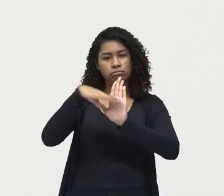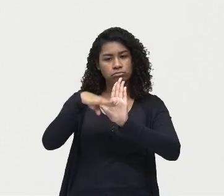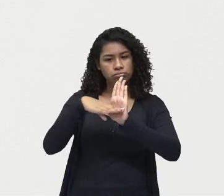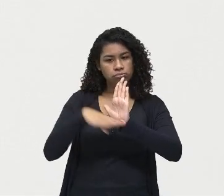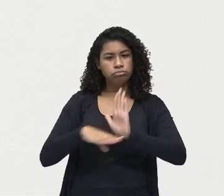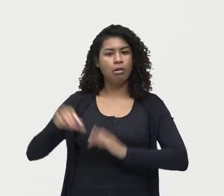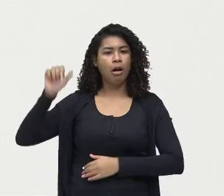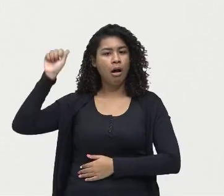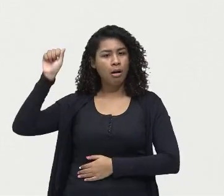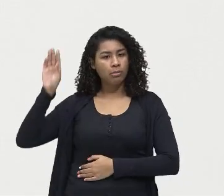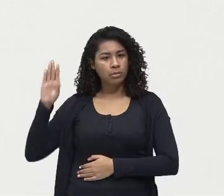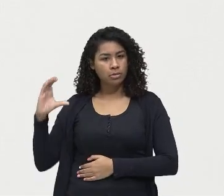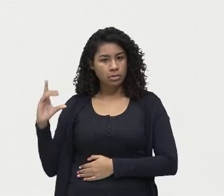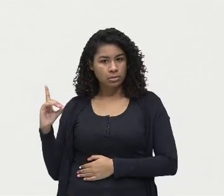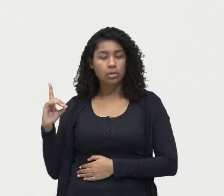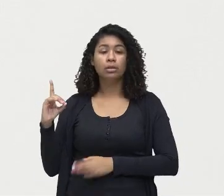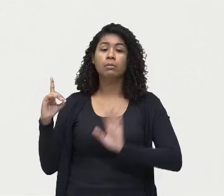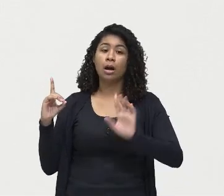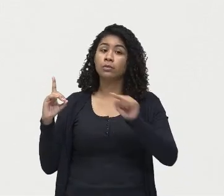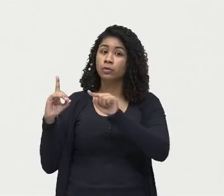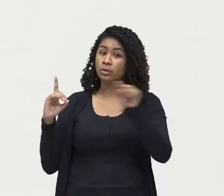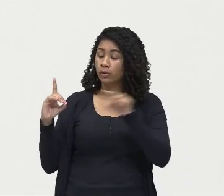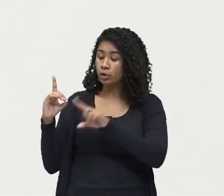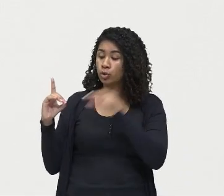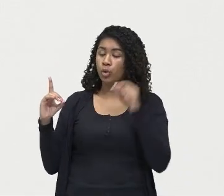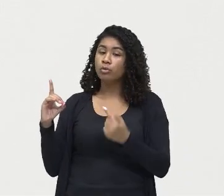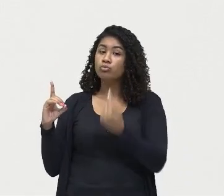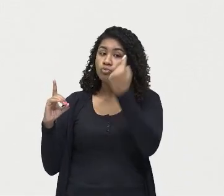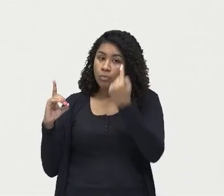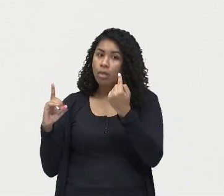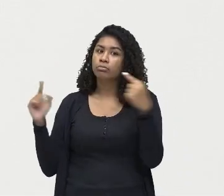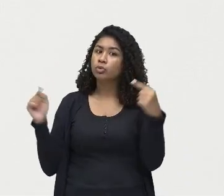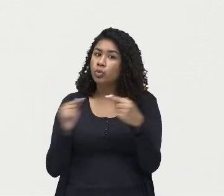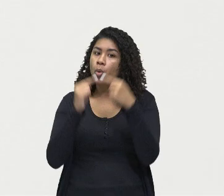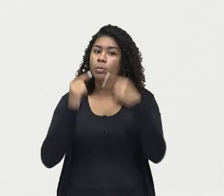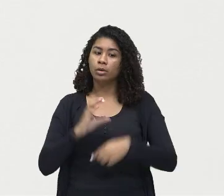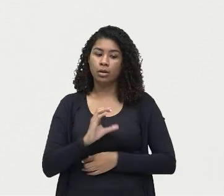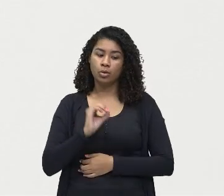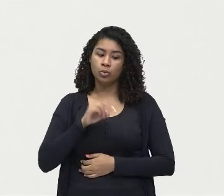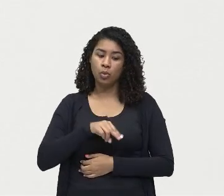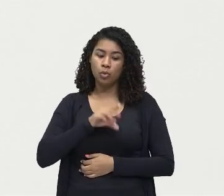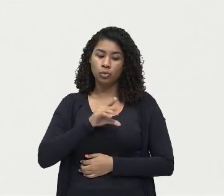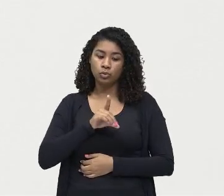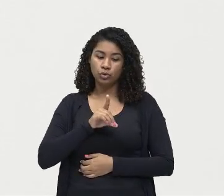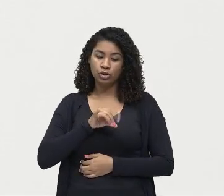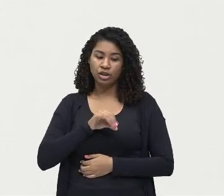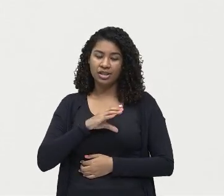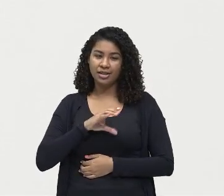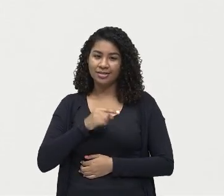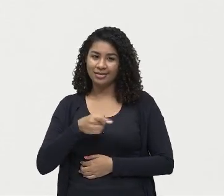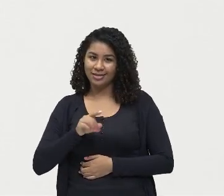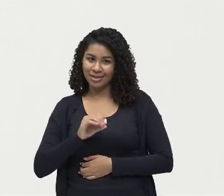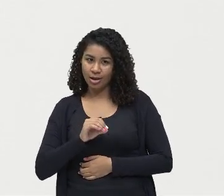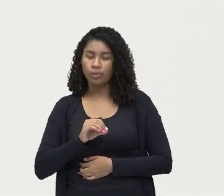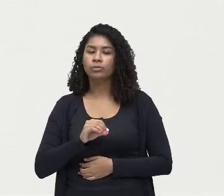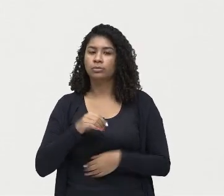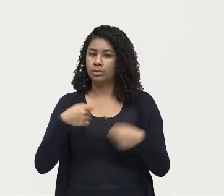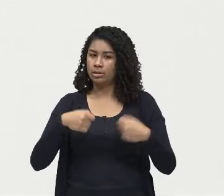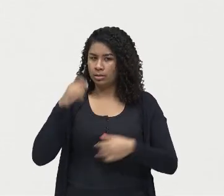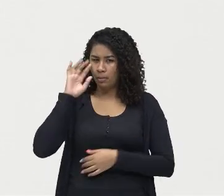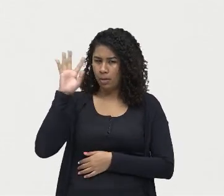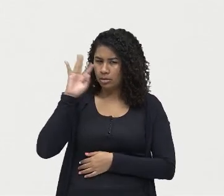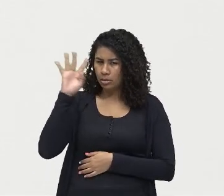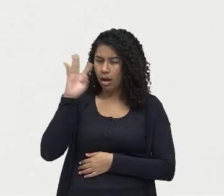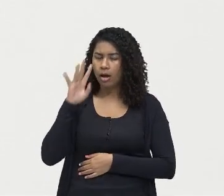uma delas apresenta condição. Qual delas apresenta condição? É o que nós vamos pensar. Levarei comida para